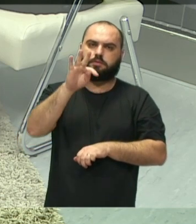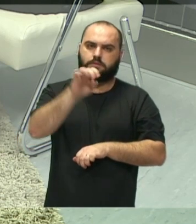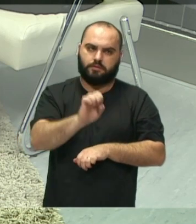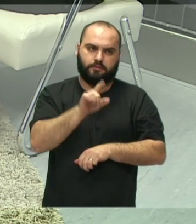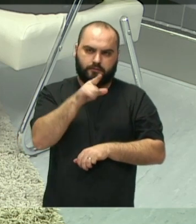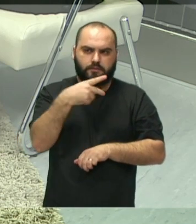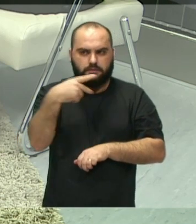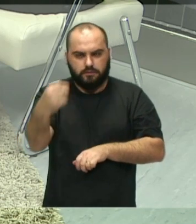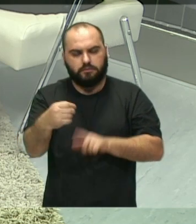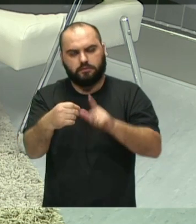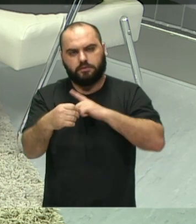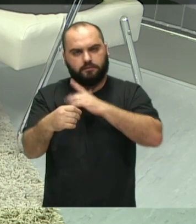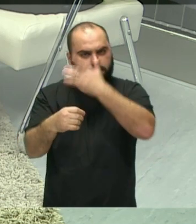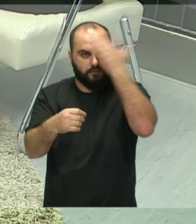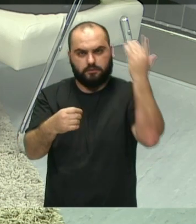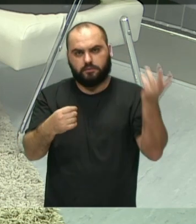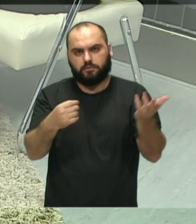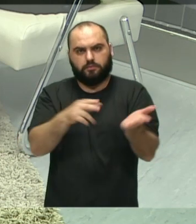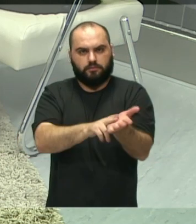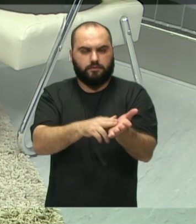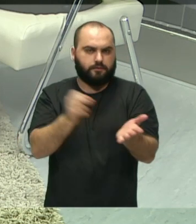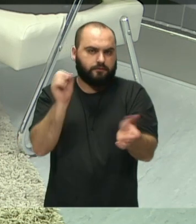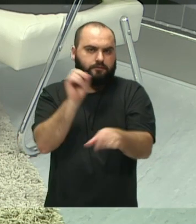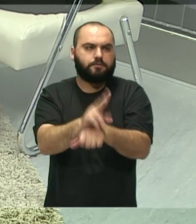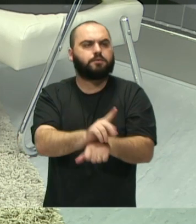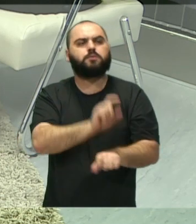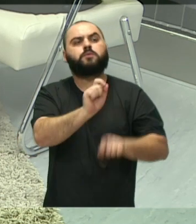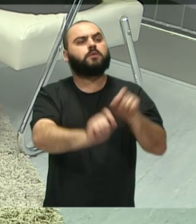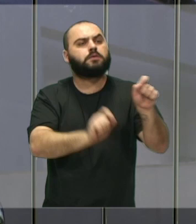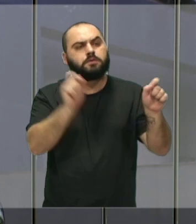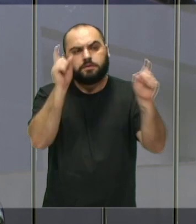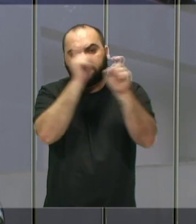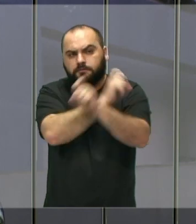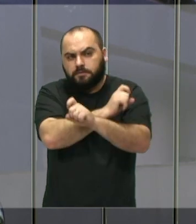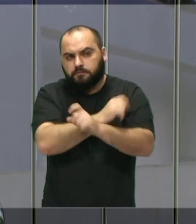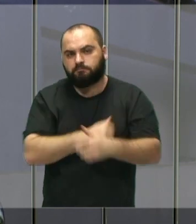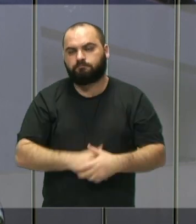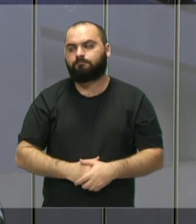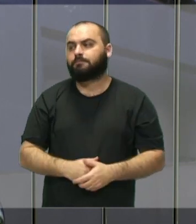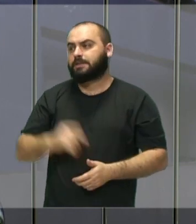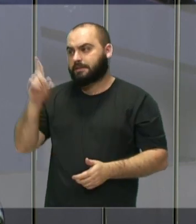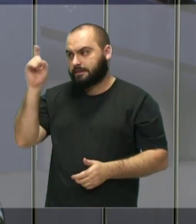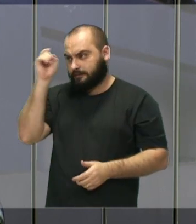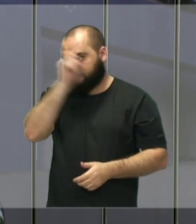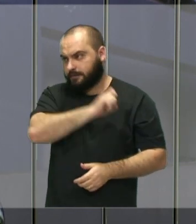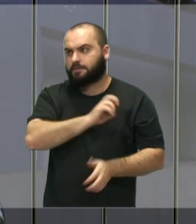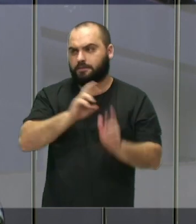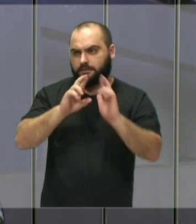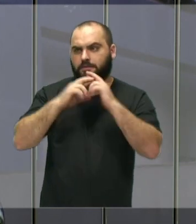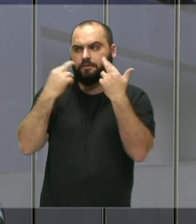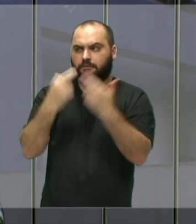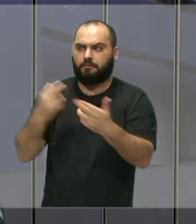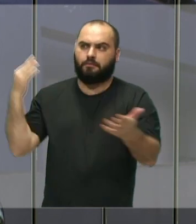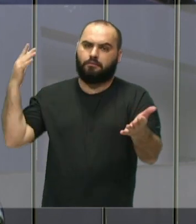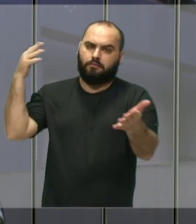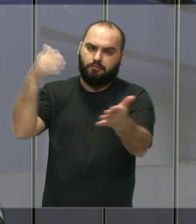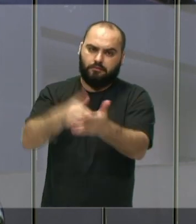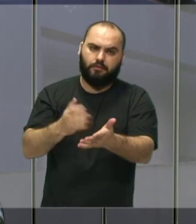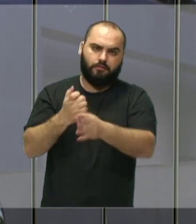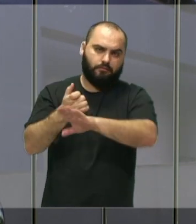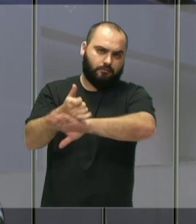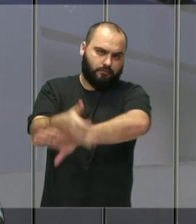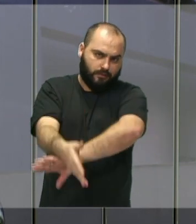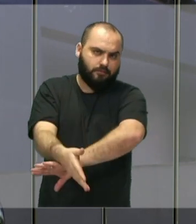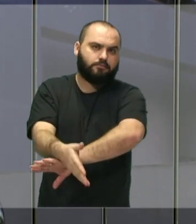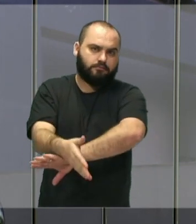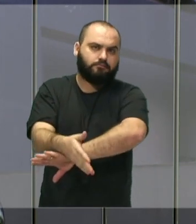fora. O que foi difícil nesse processo? O mais difícil foi aquela sessão até de madrugada, né, que a gente virou à noite.